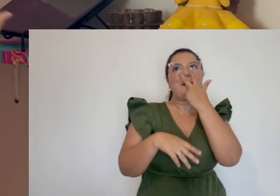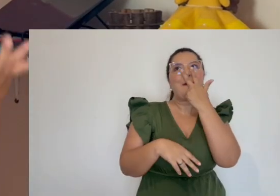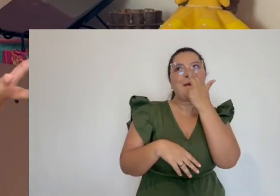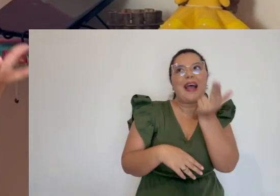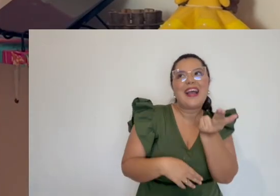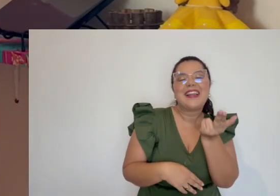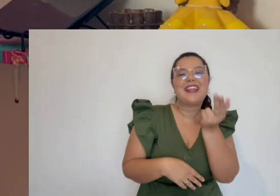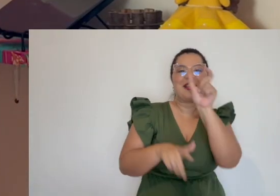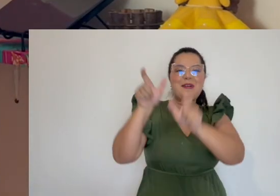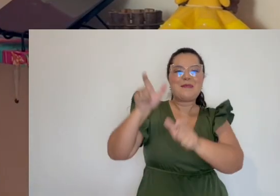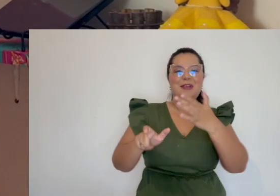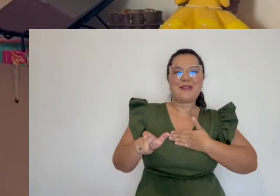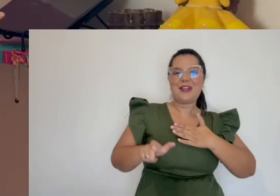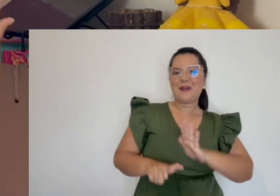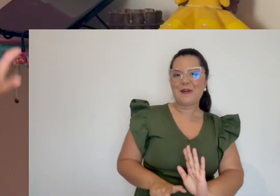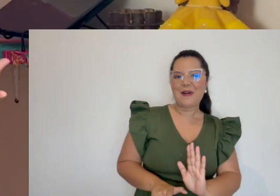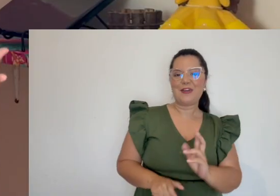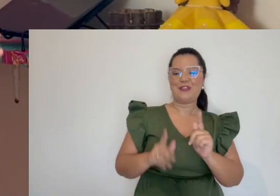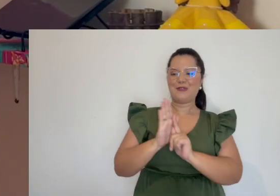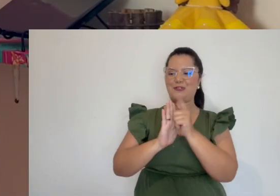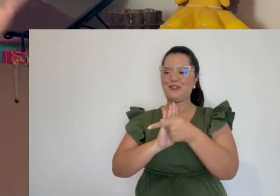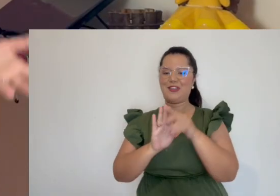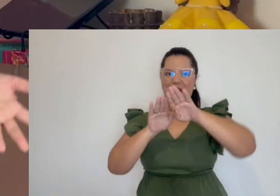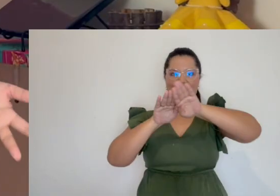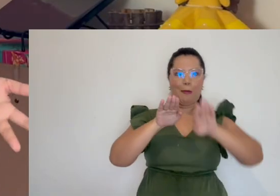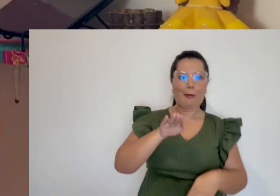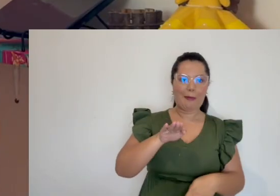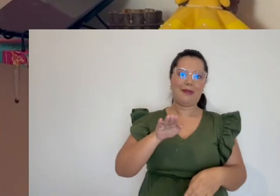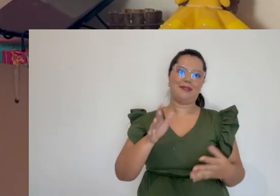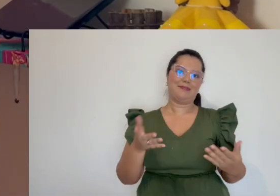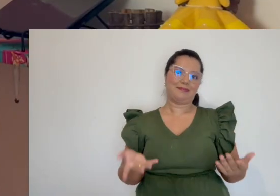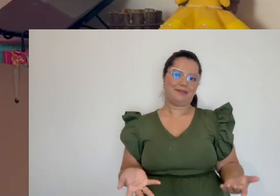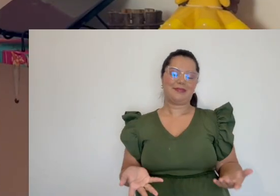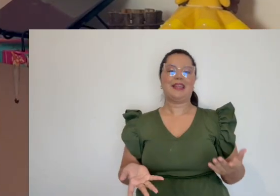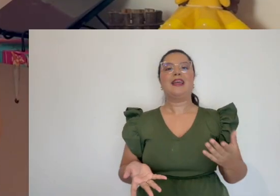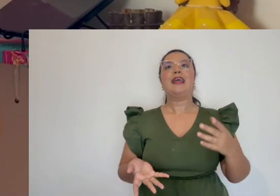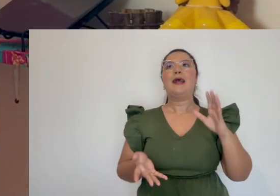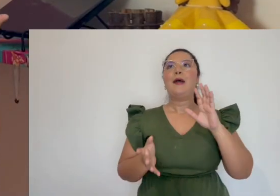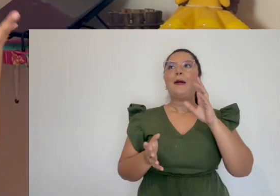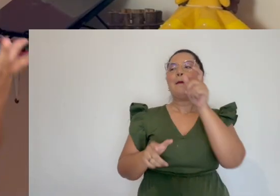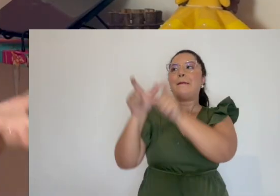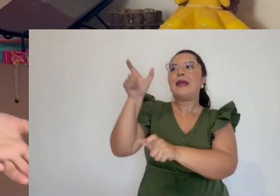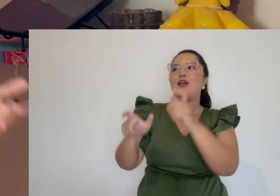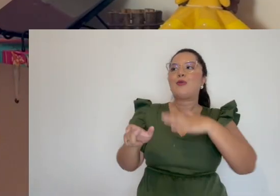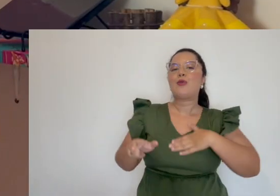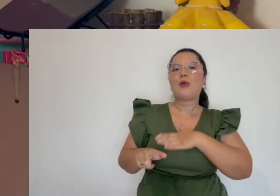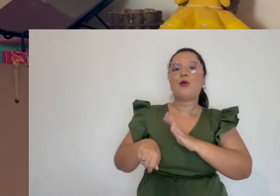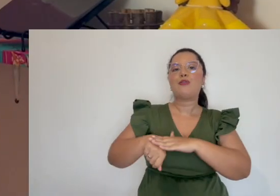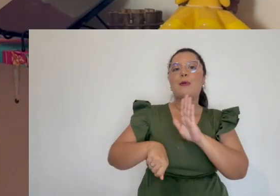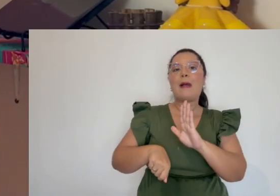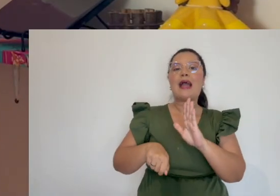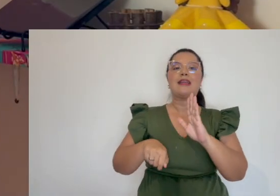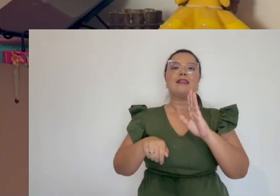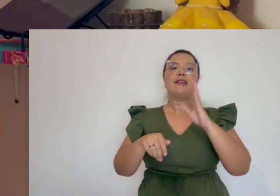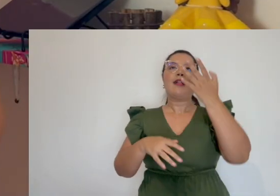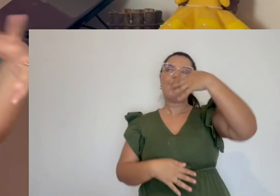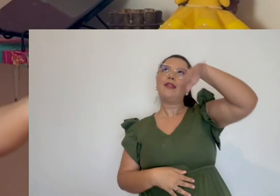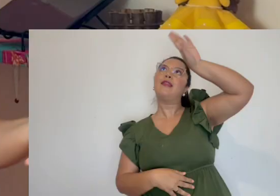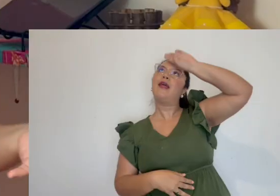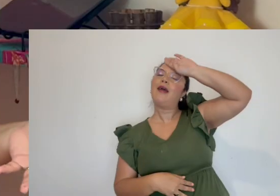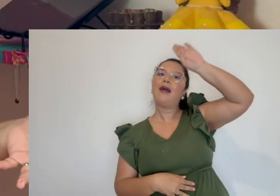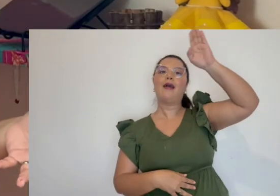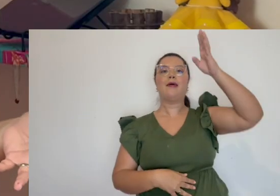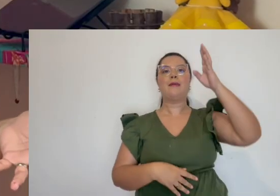um tipo ou gênero de filme inferior. Geralmente se olha mais para drama, ação,